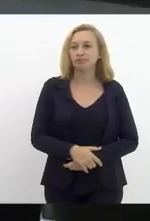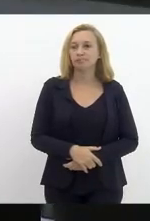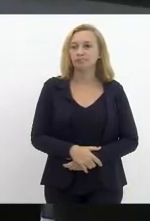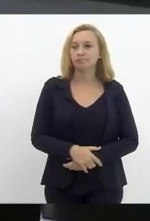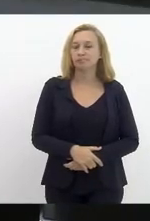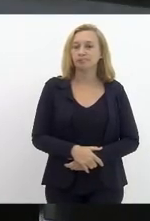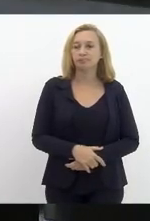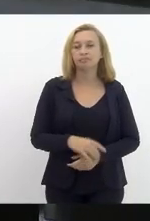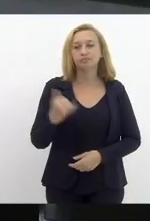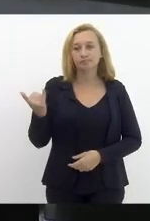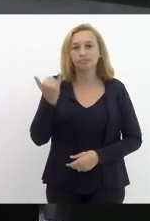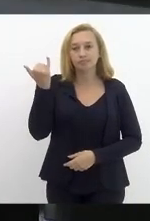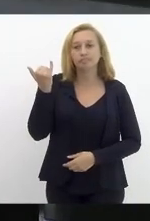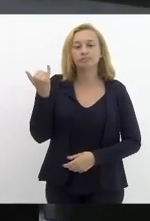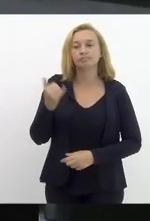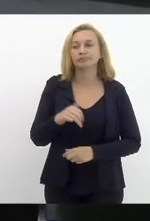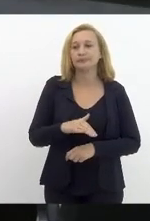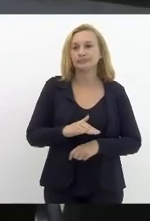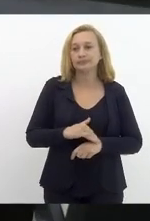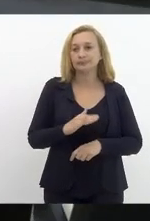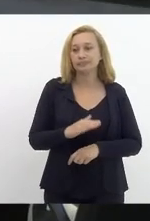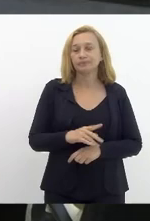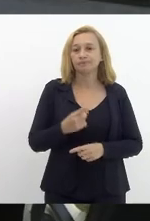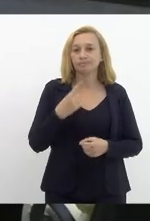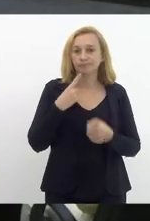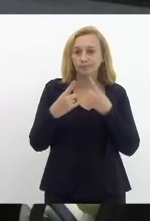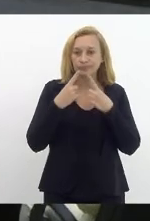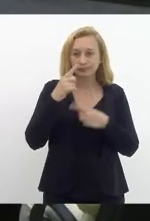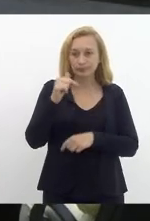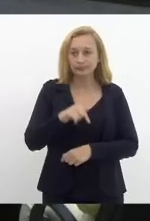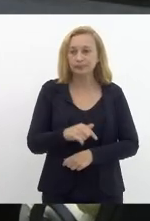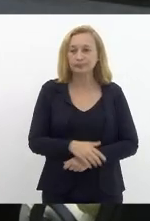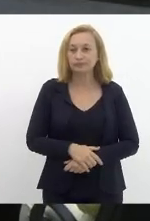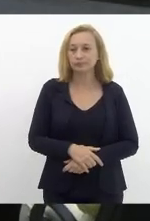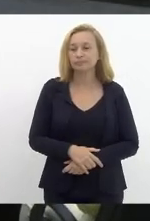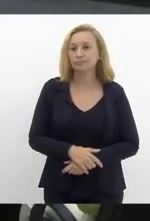O mais importante é o seguinte, nós estamos aqui debatendo,